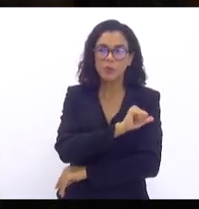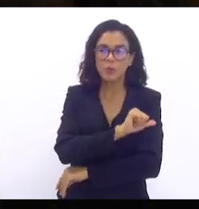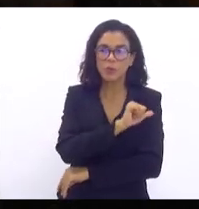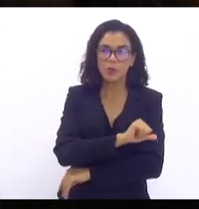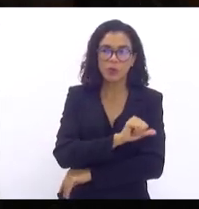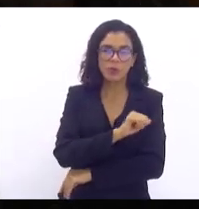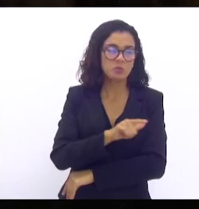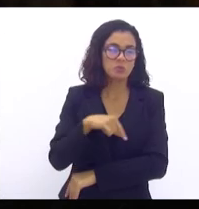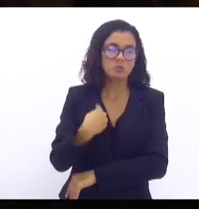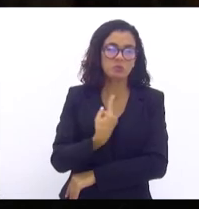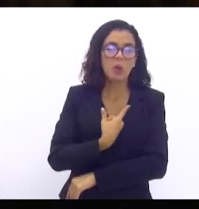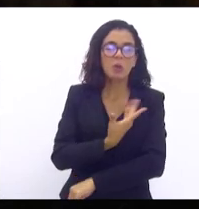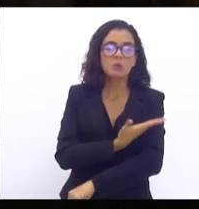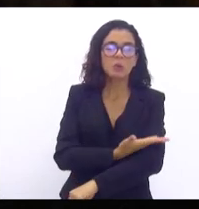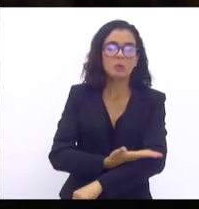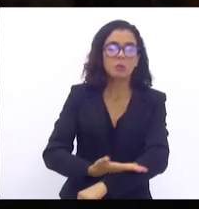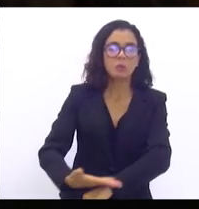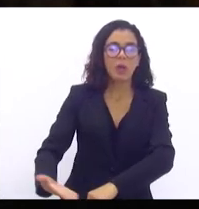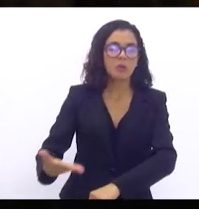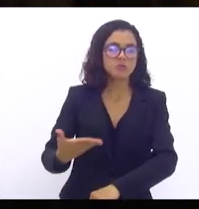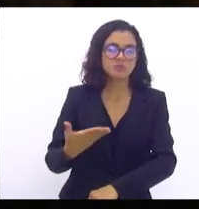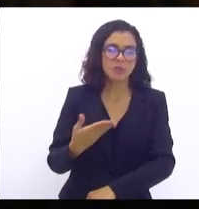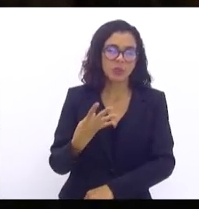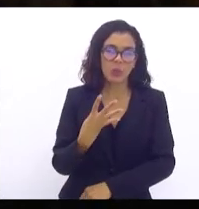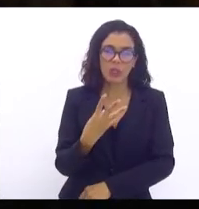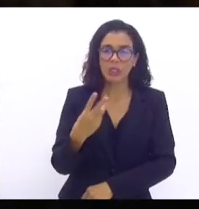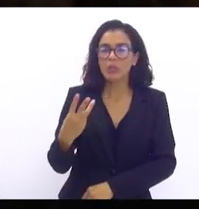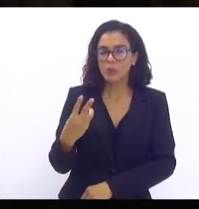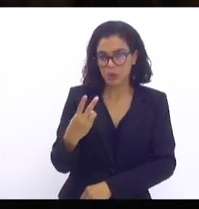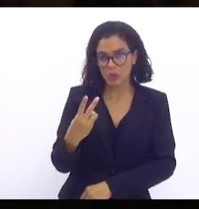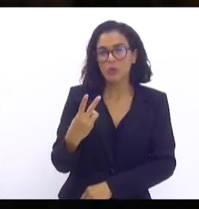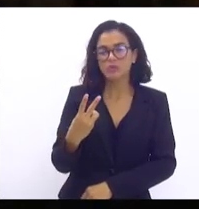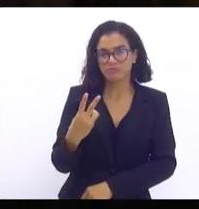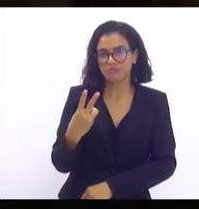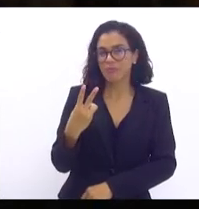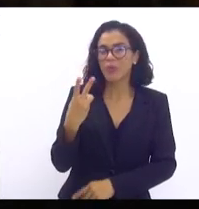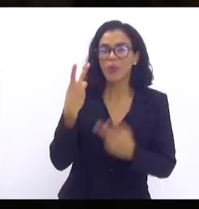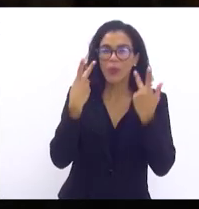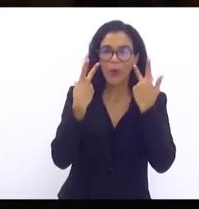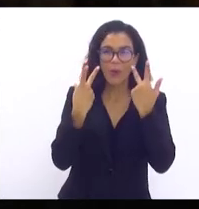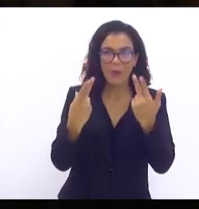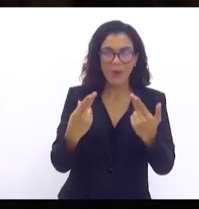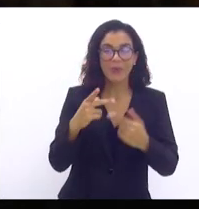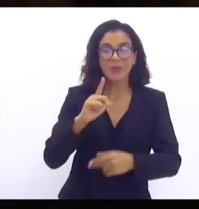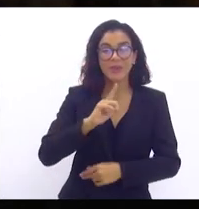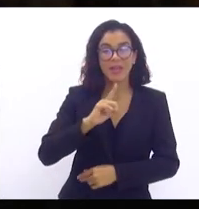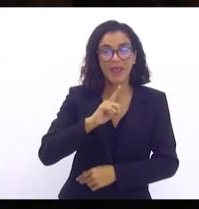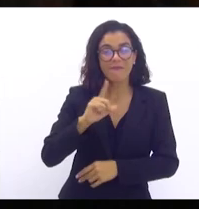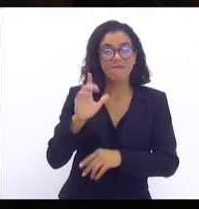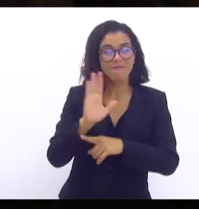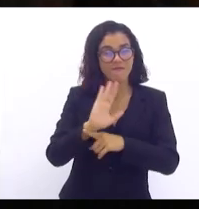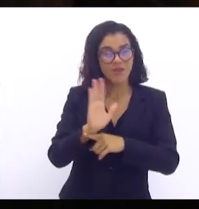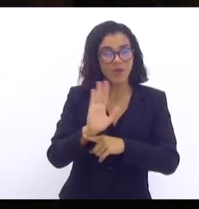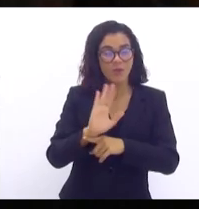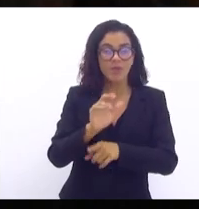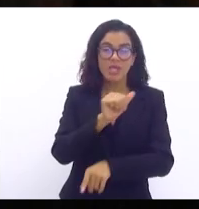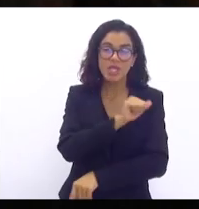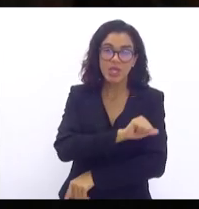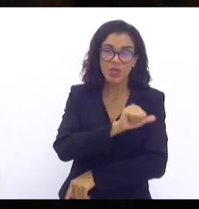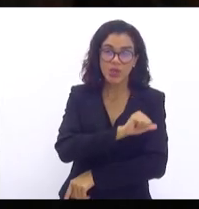já convivemos com 42 graus. É verdade, tem até um filme, Rio 42, no